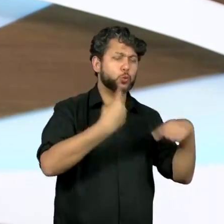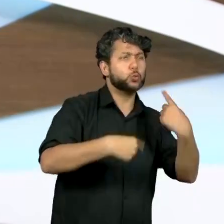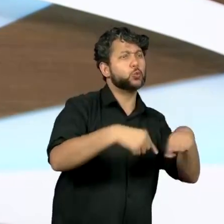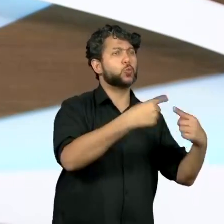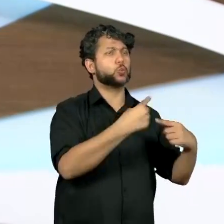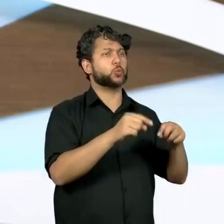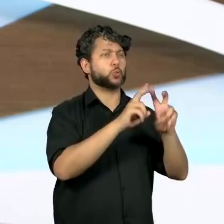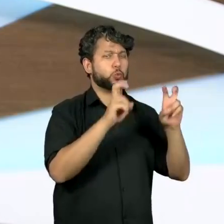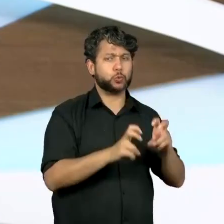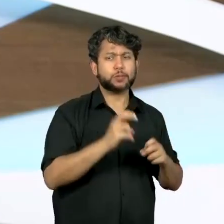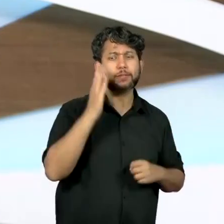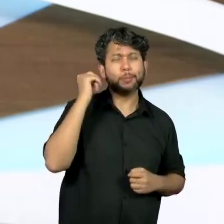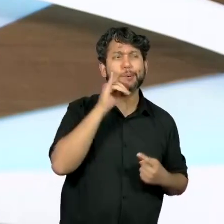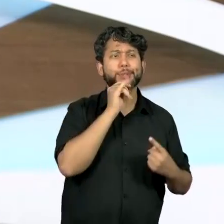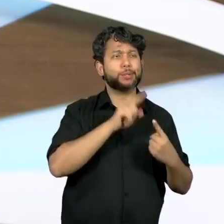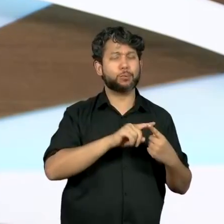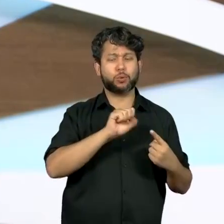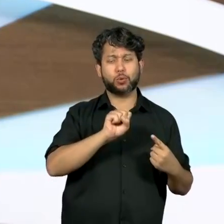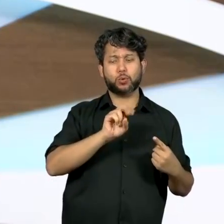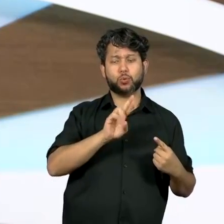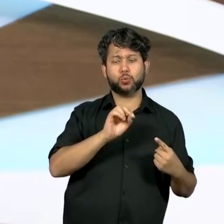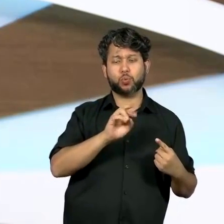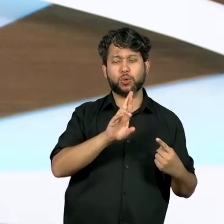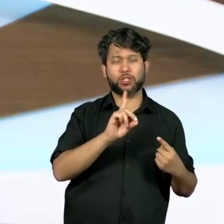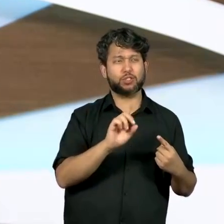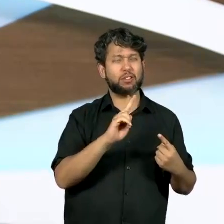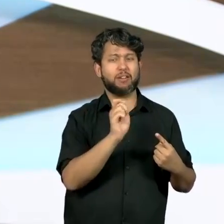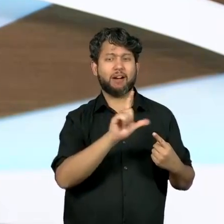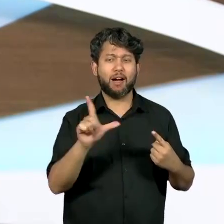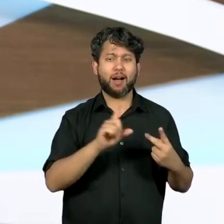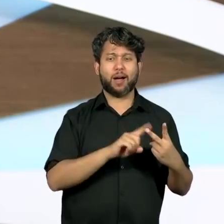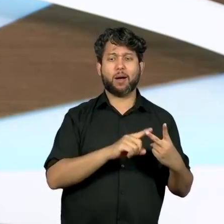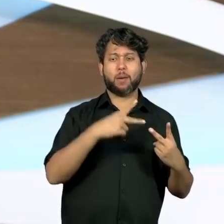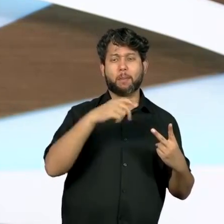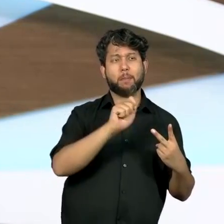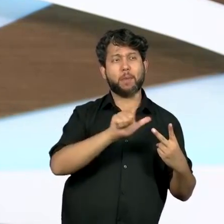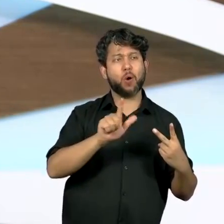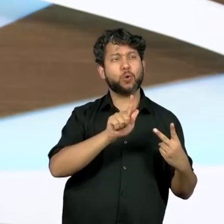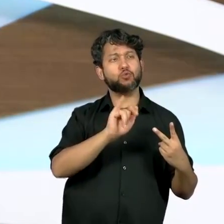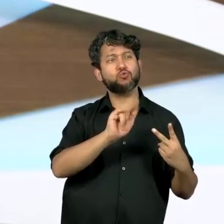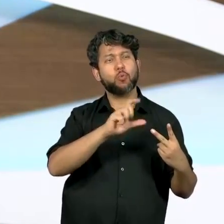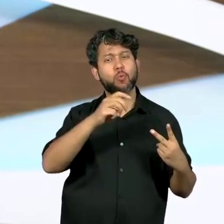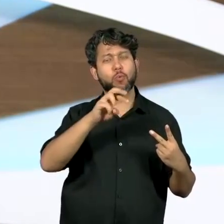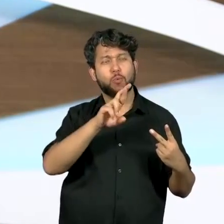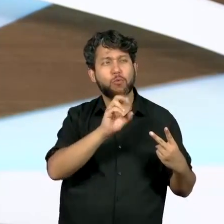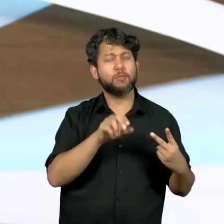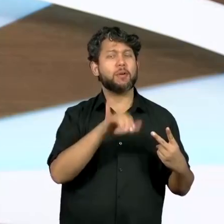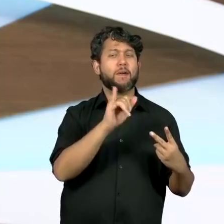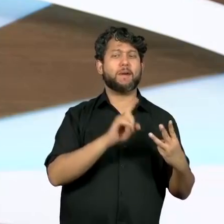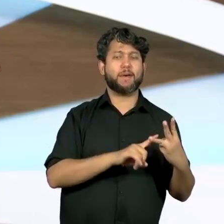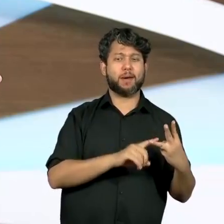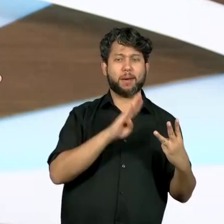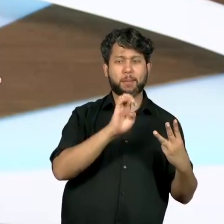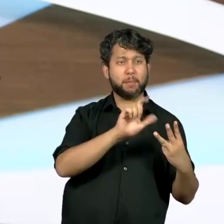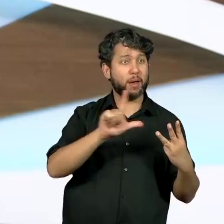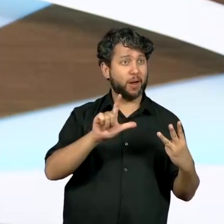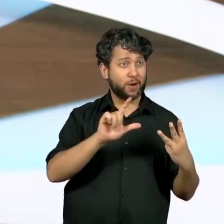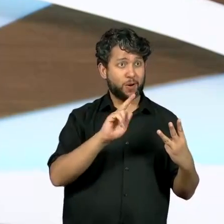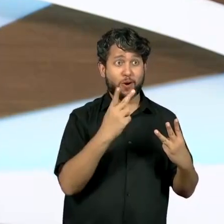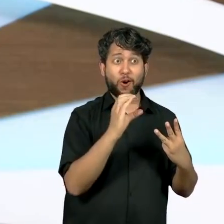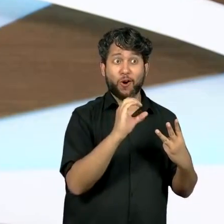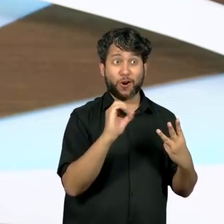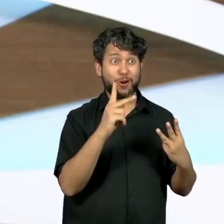de Stuart Hall, de Paul Gilroy, de Audre Lorde, de Bell Hooks, de Angela Davis, de Malcolm